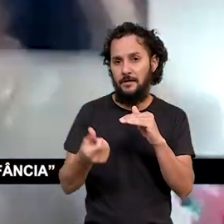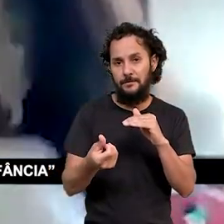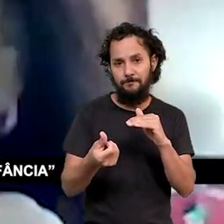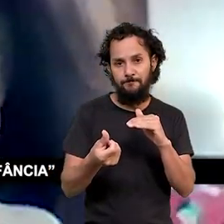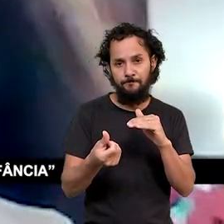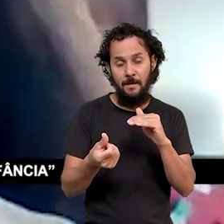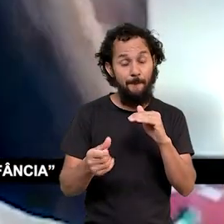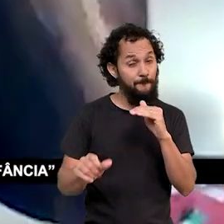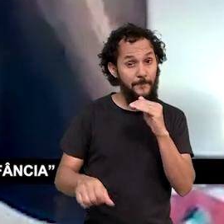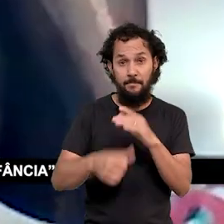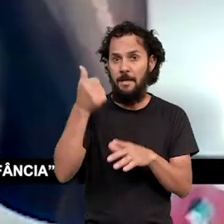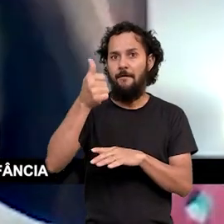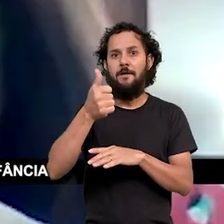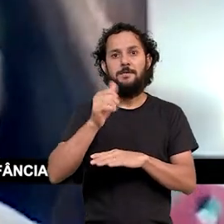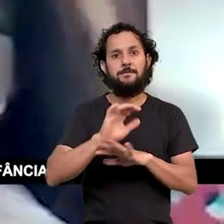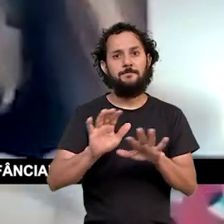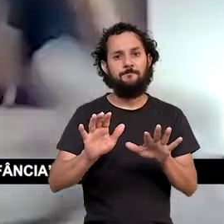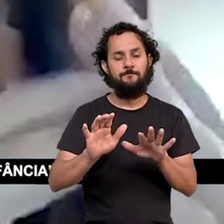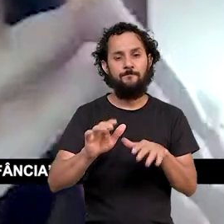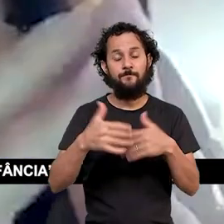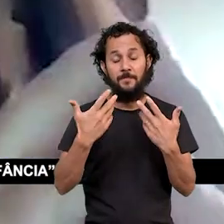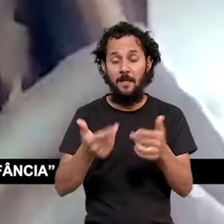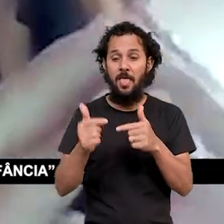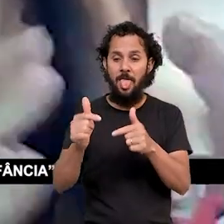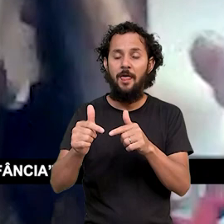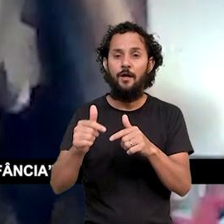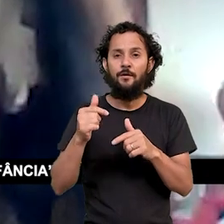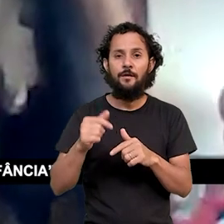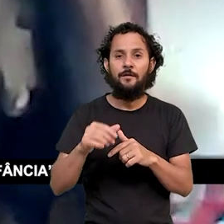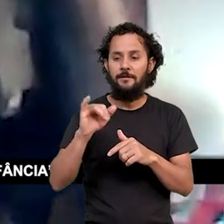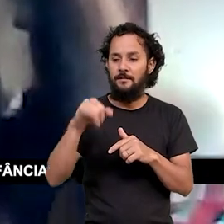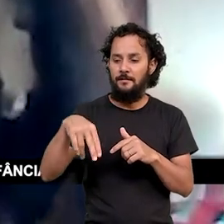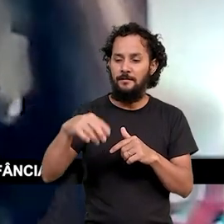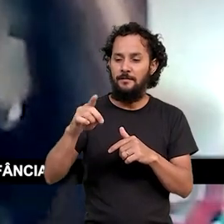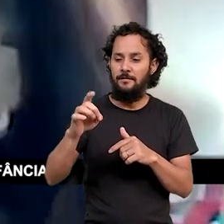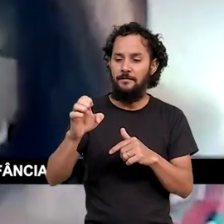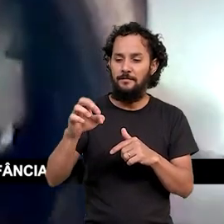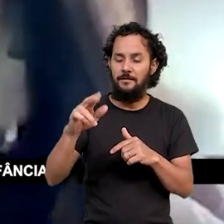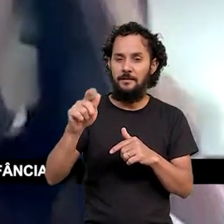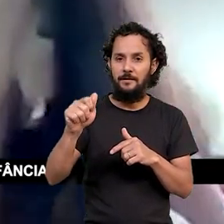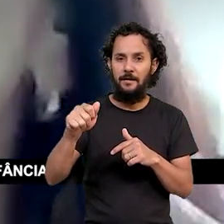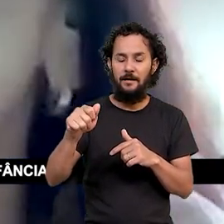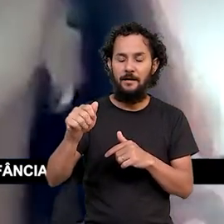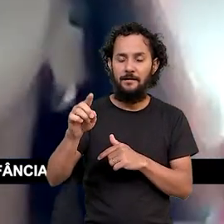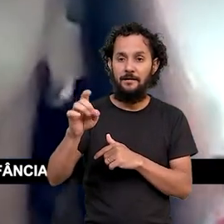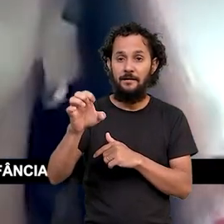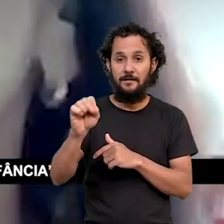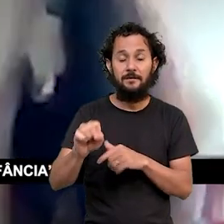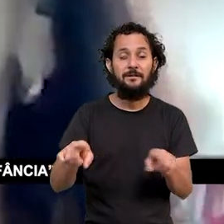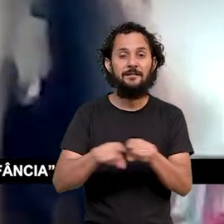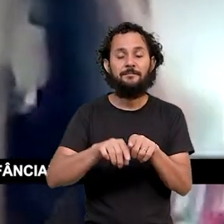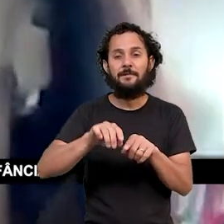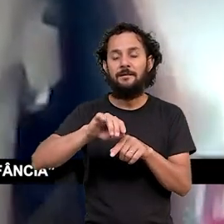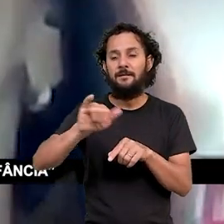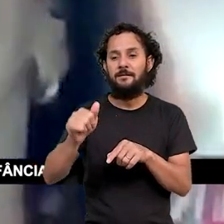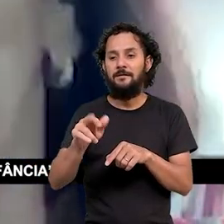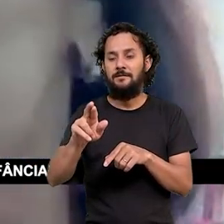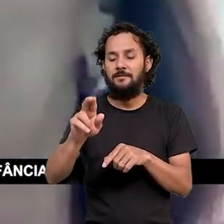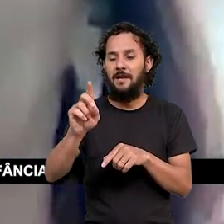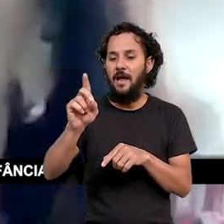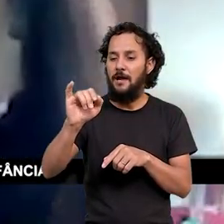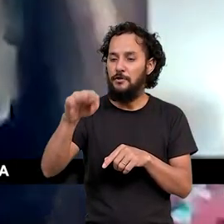pela primeira vez, né? Então, os chamados kindergartens, ou os chamados jardins